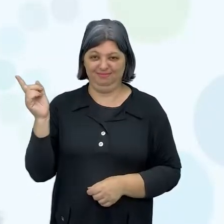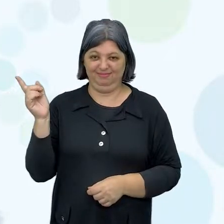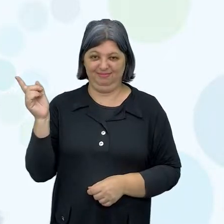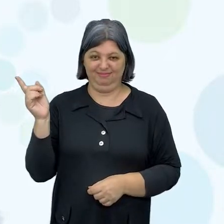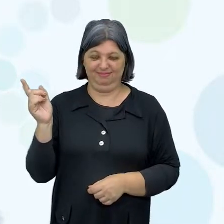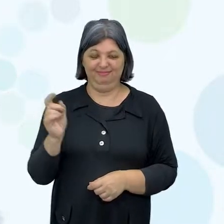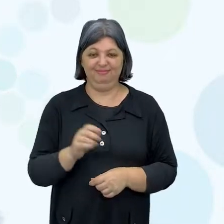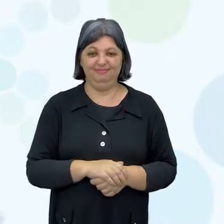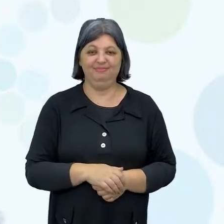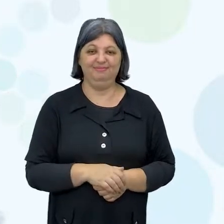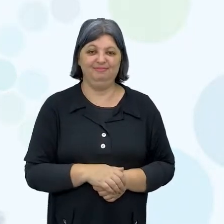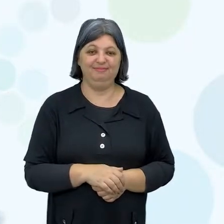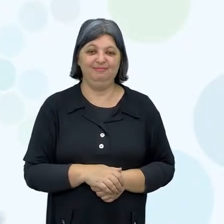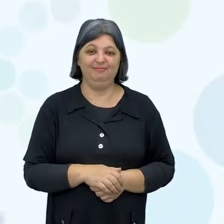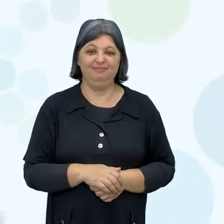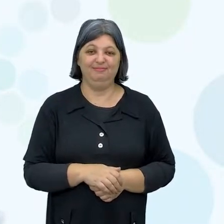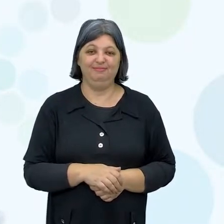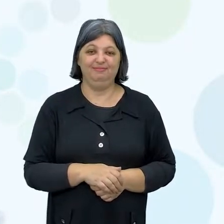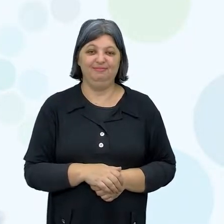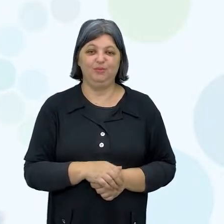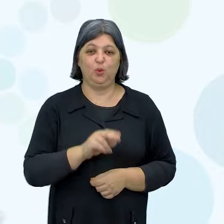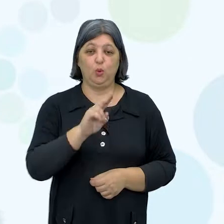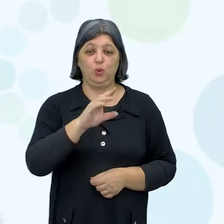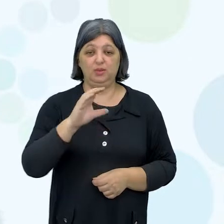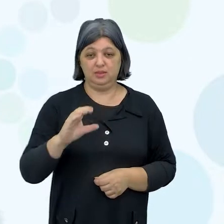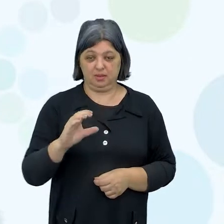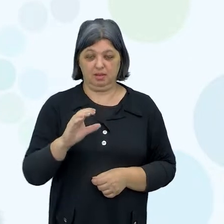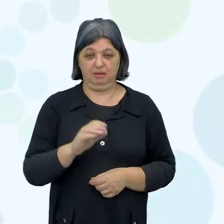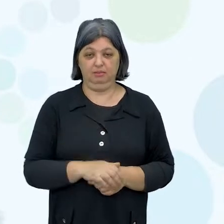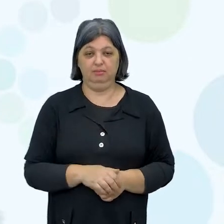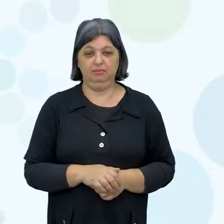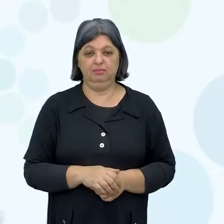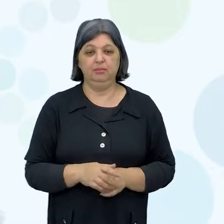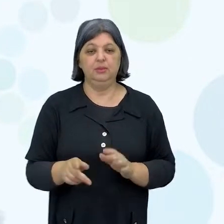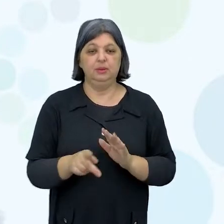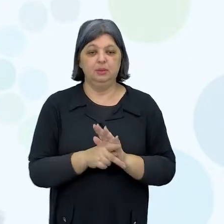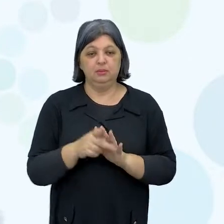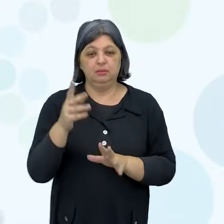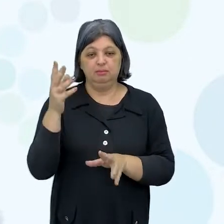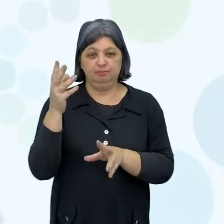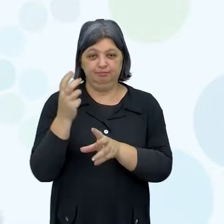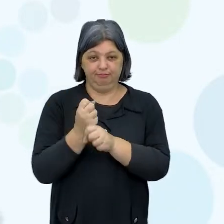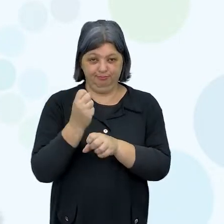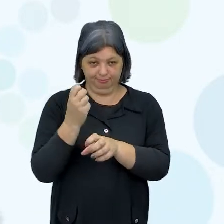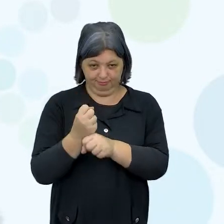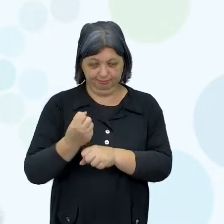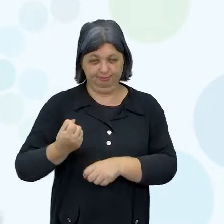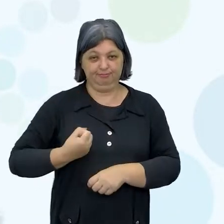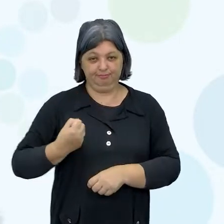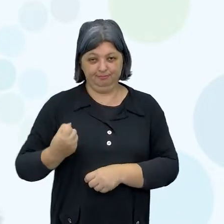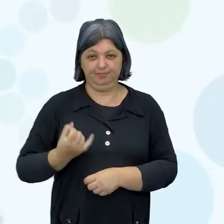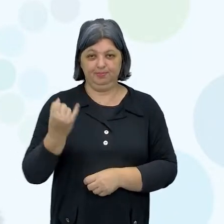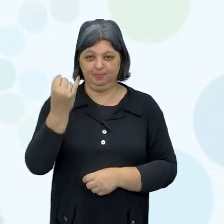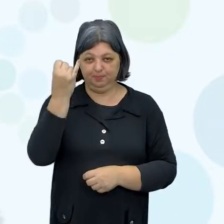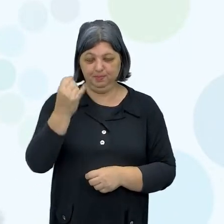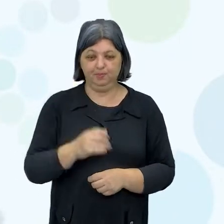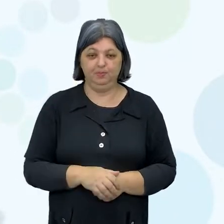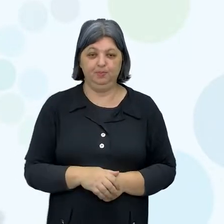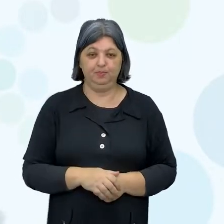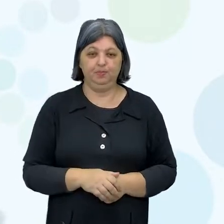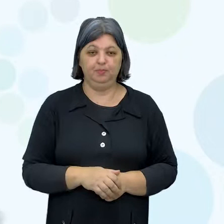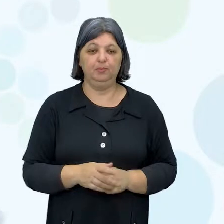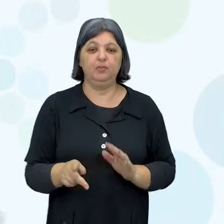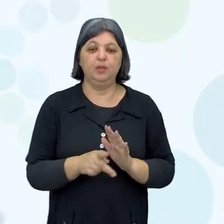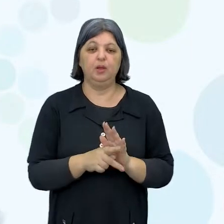lá. A unidade curricular os números também importam, que está relacionada